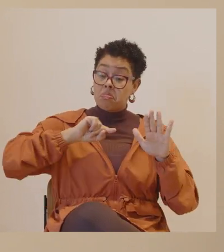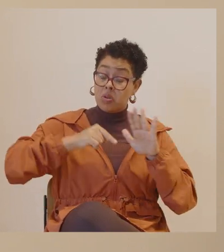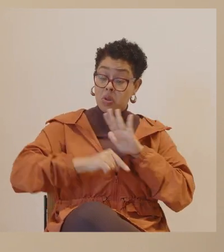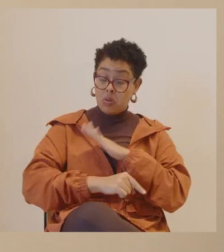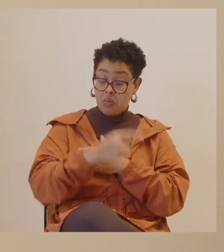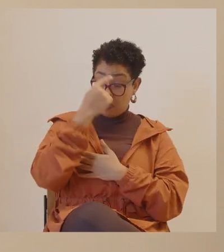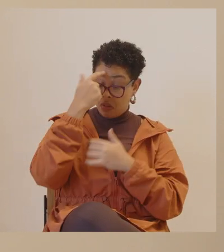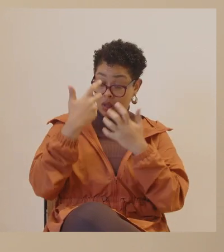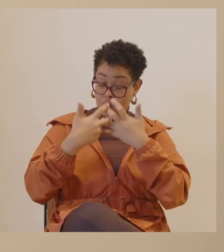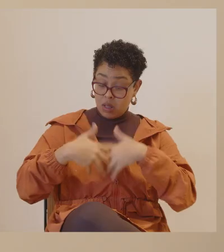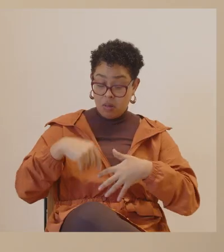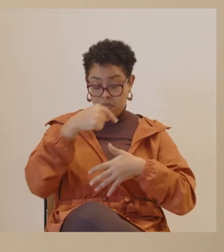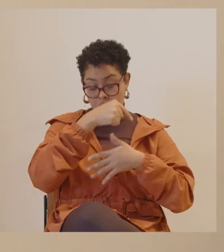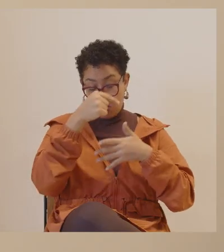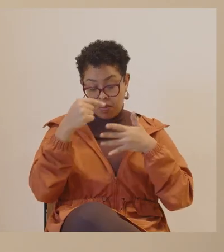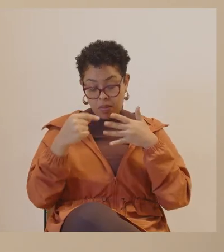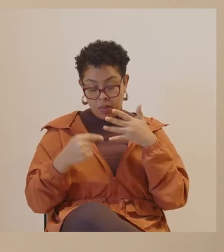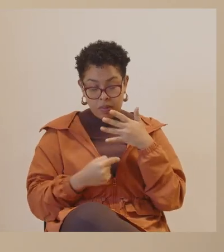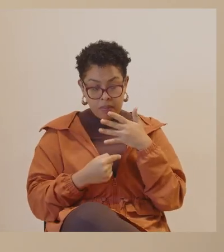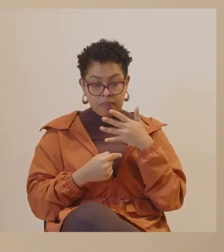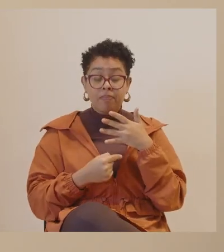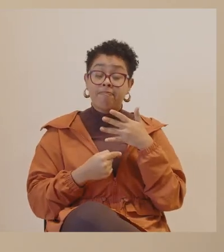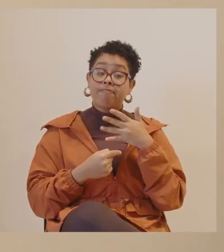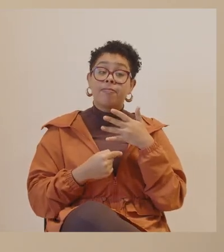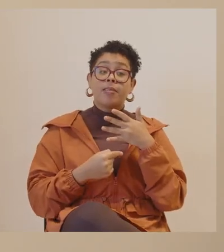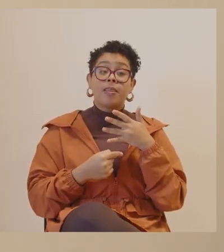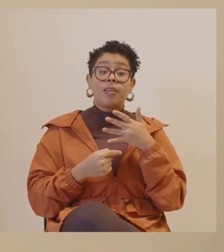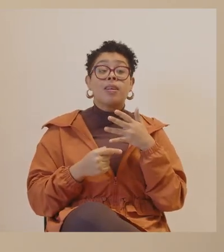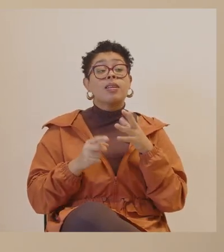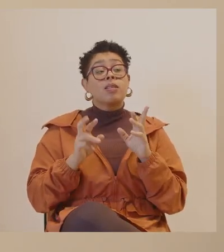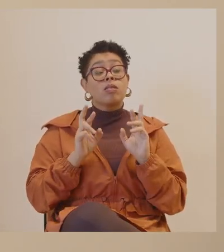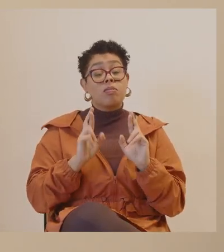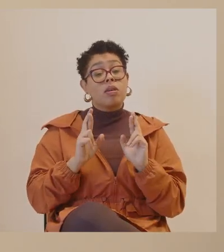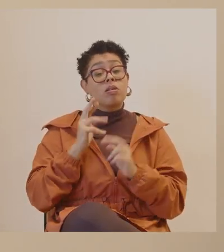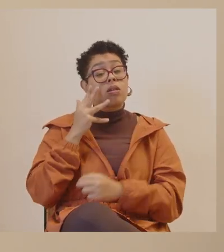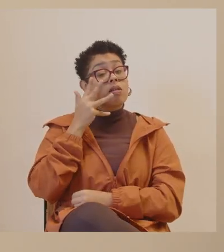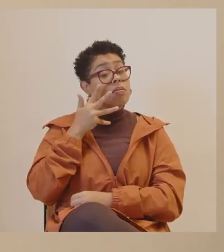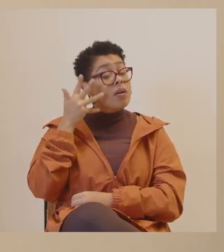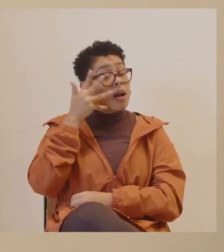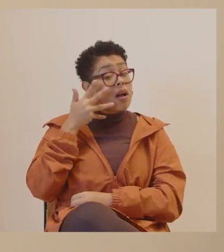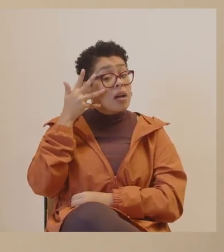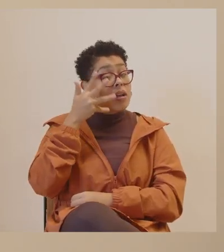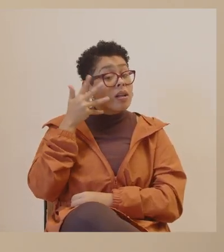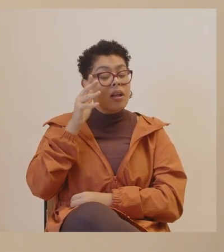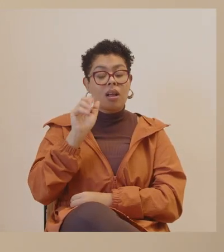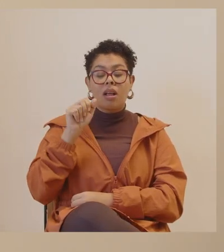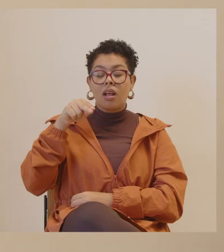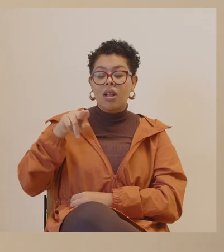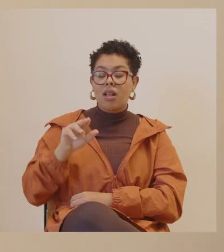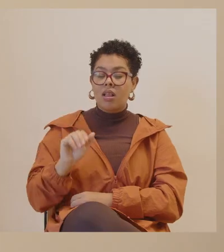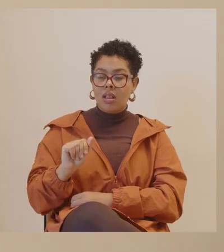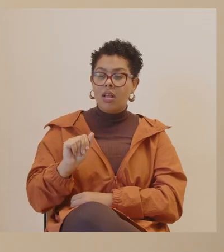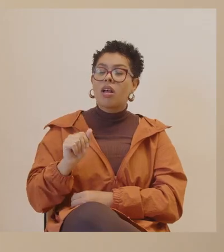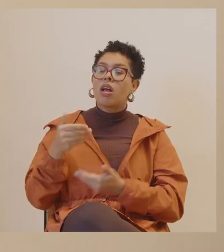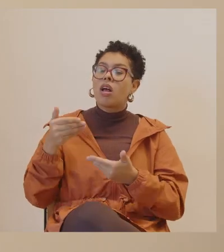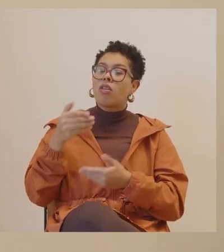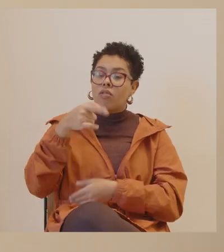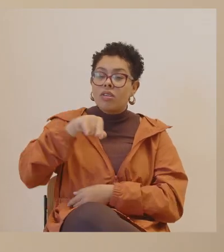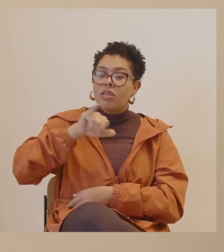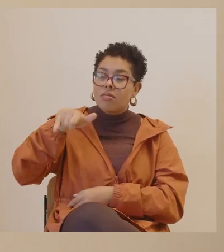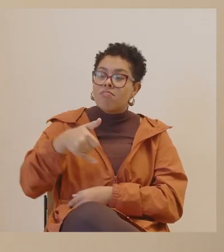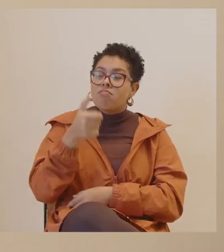pensar essas questões. E espero que a palestra, com certeza, a palestra da Ana hoje será muito